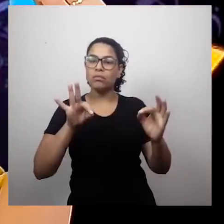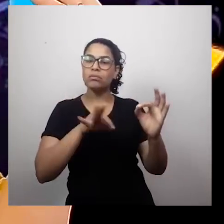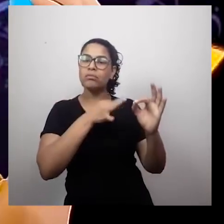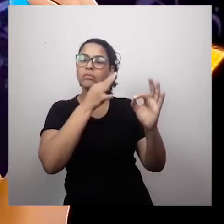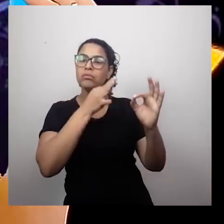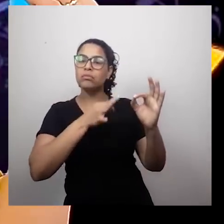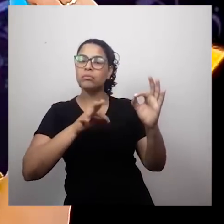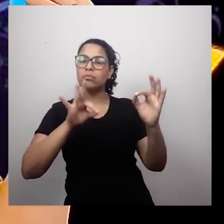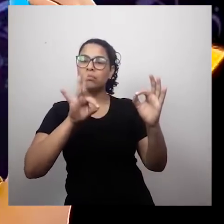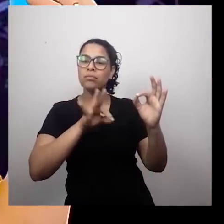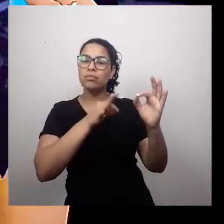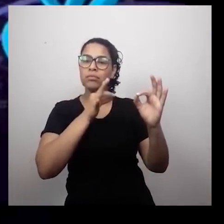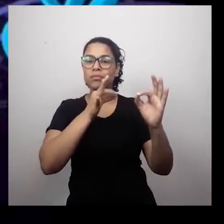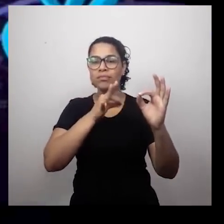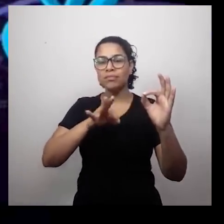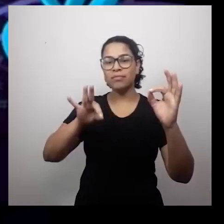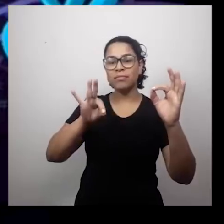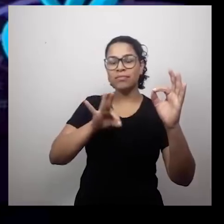Violin.